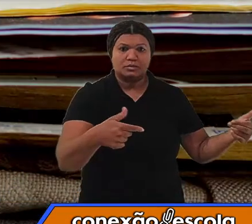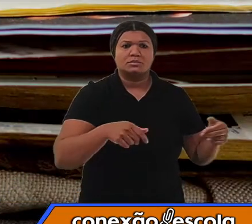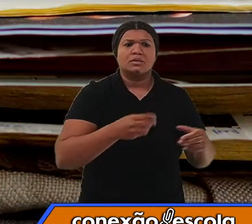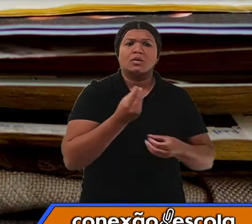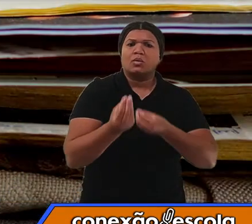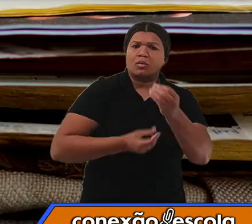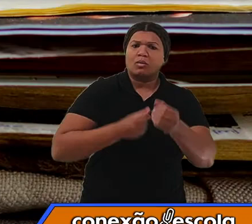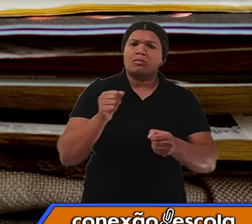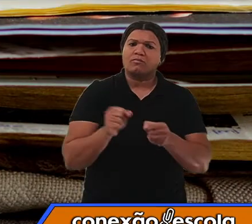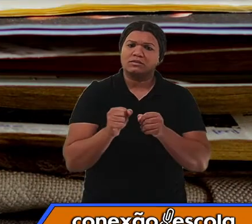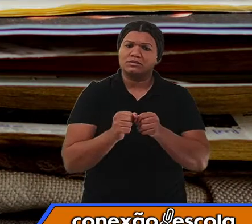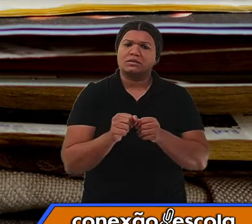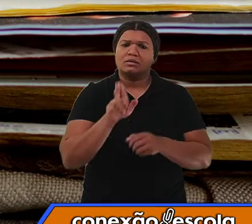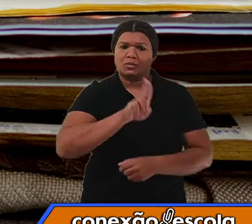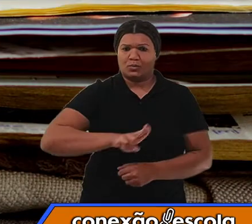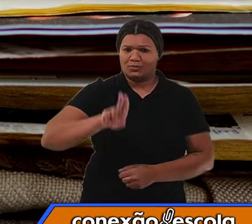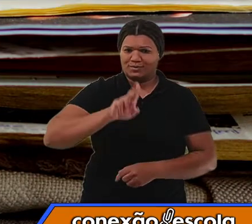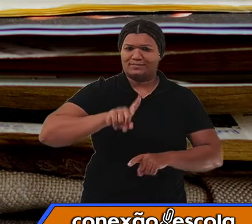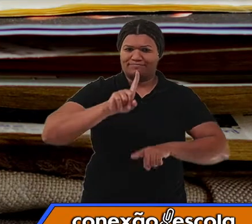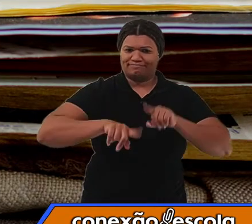um eletrodoméstico.